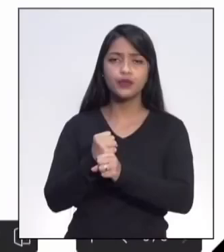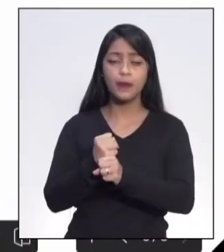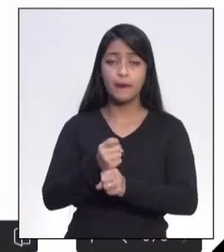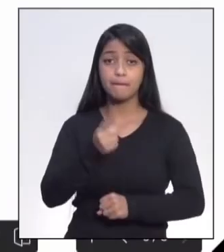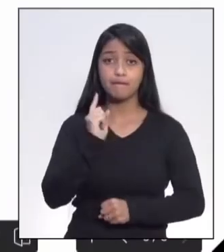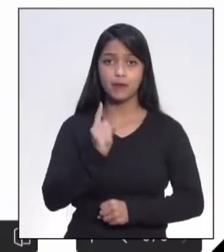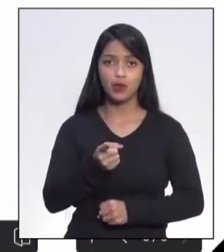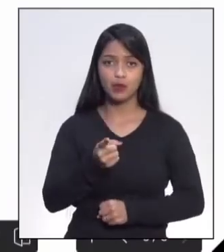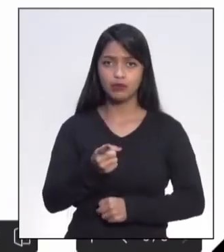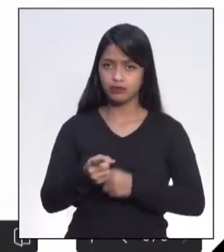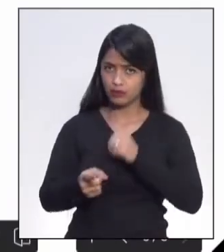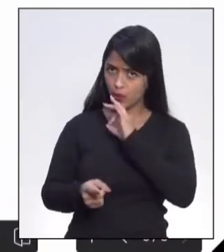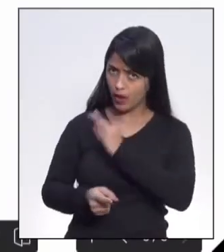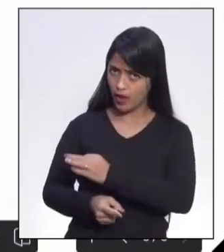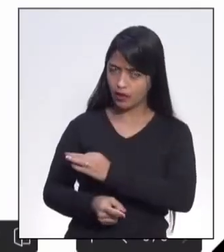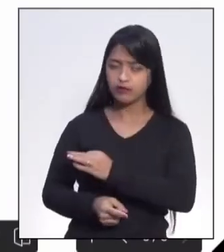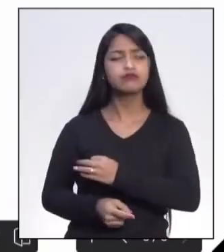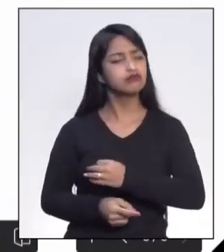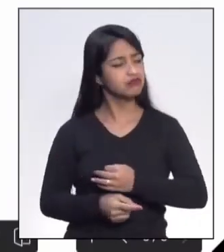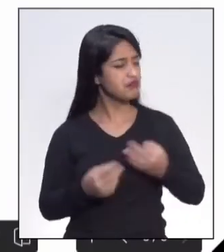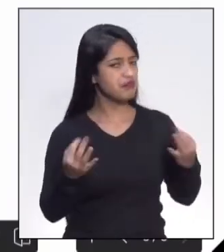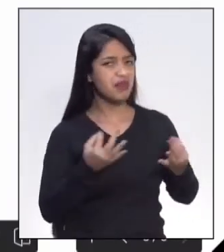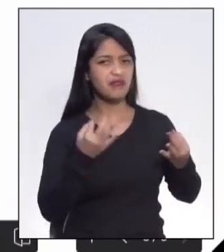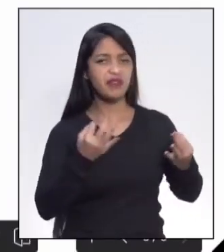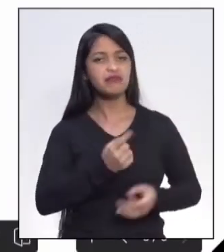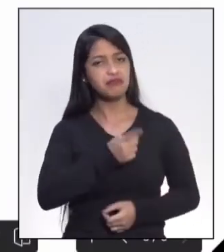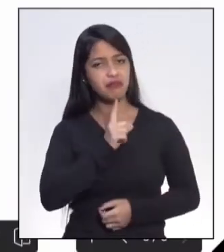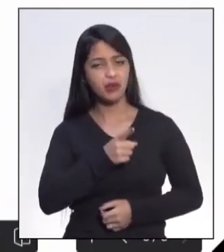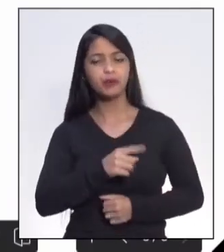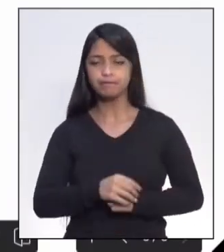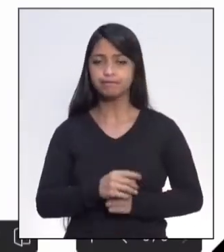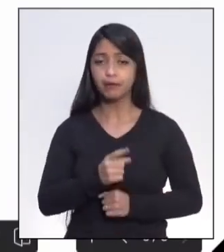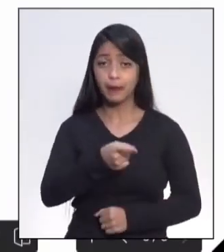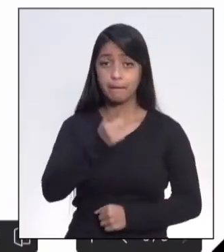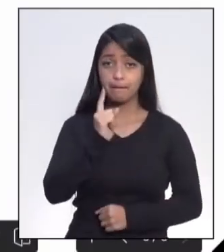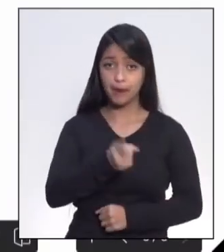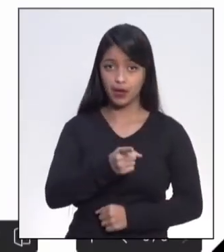1.000, correto, Osmar? Perfeito, 1.000. 1.000